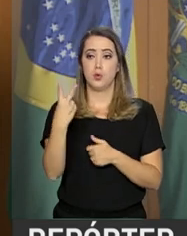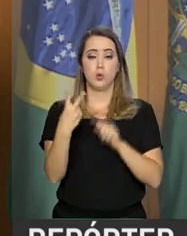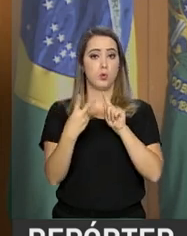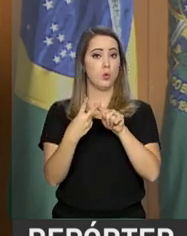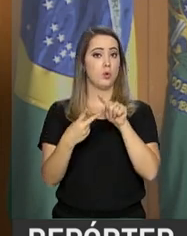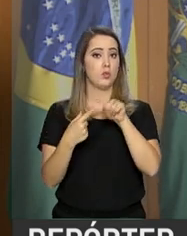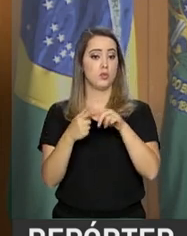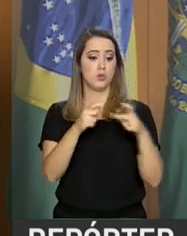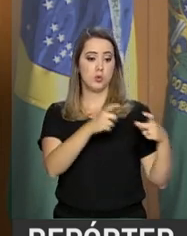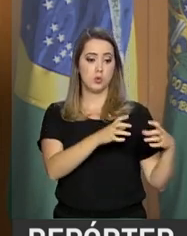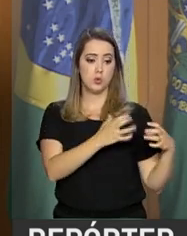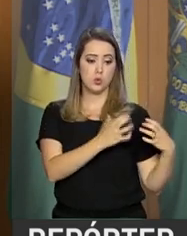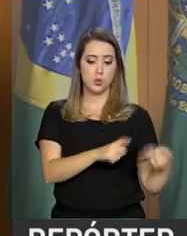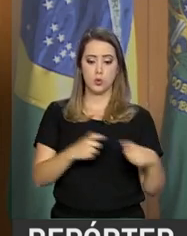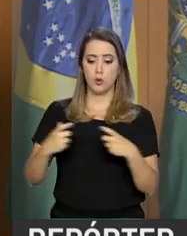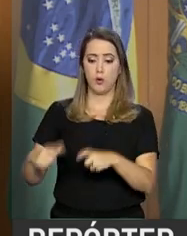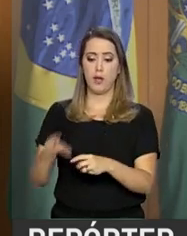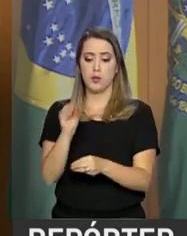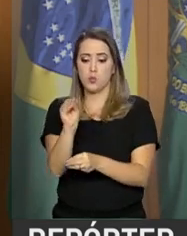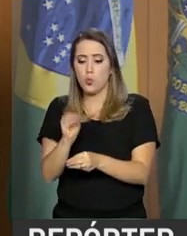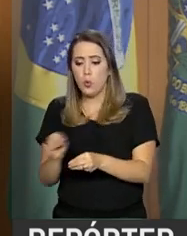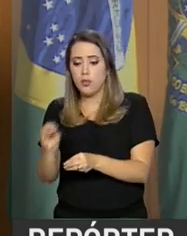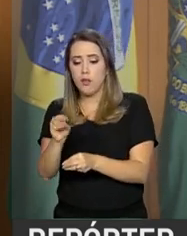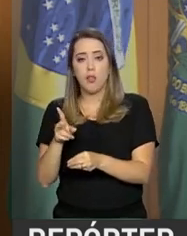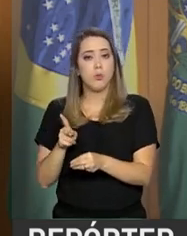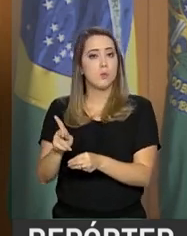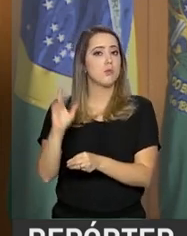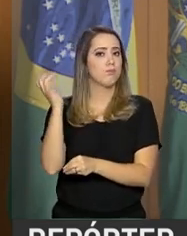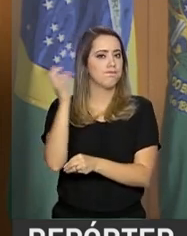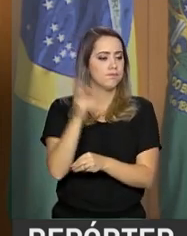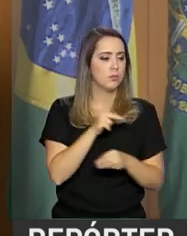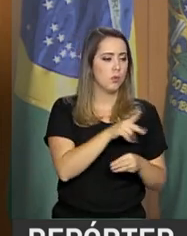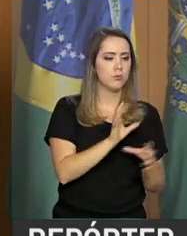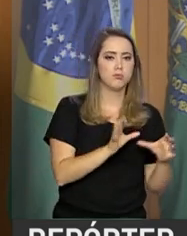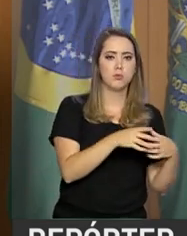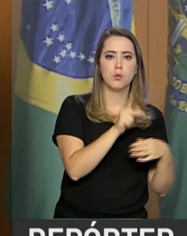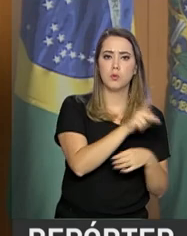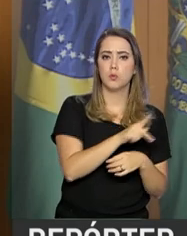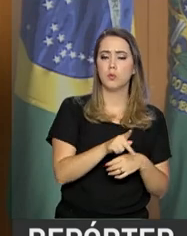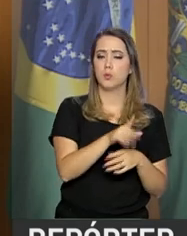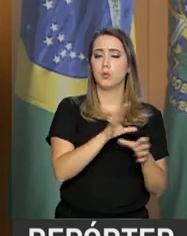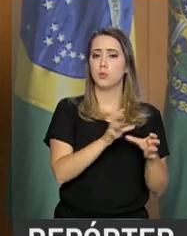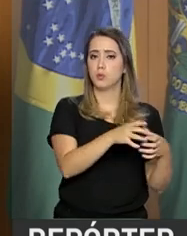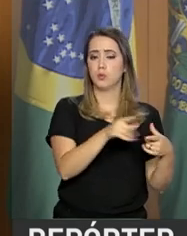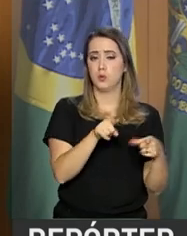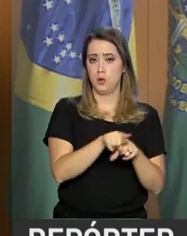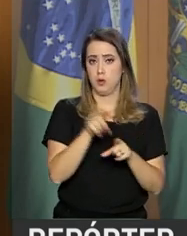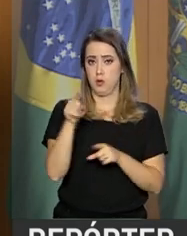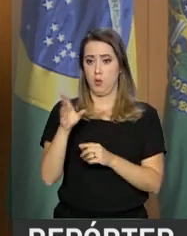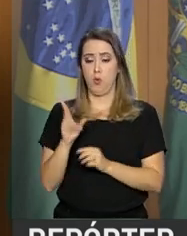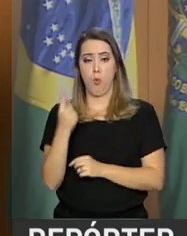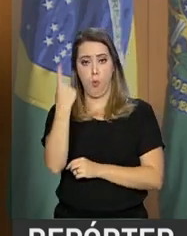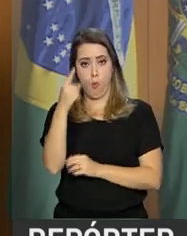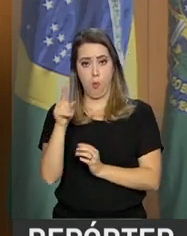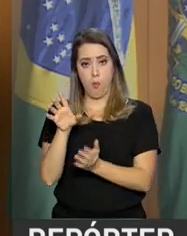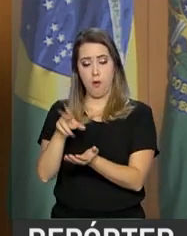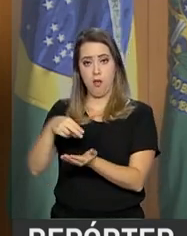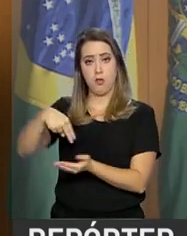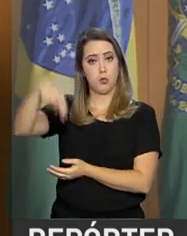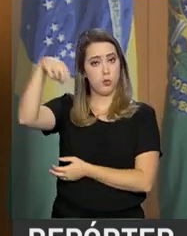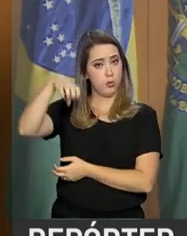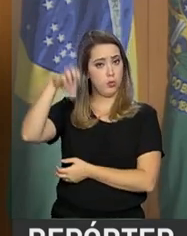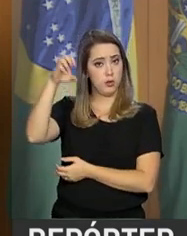conservação em nossos mares uma do arquipélago e são pedro e são paulo no nordeste e